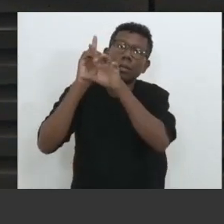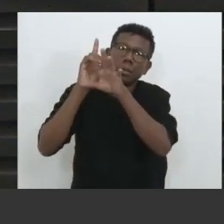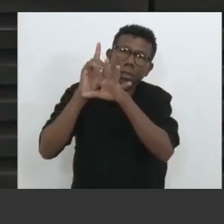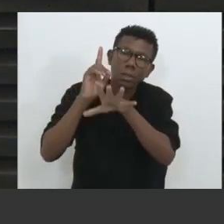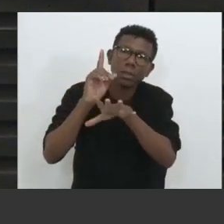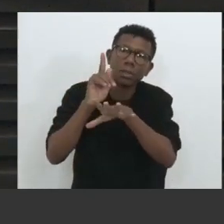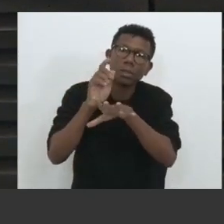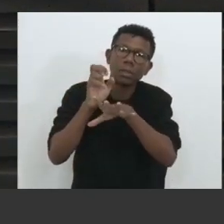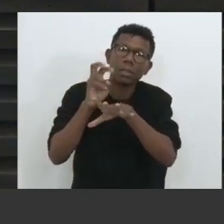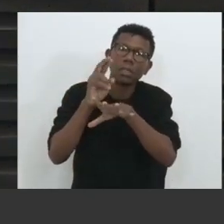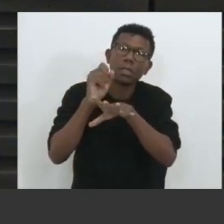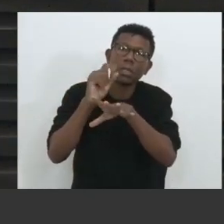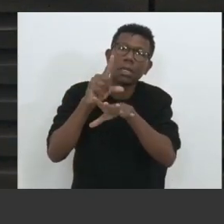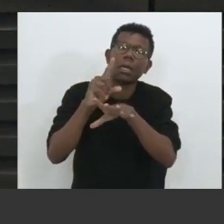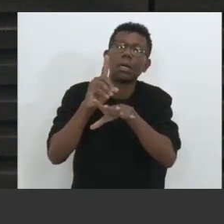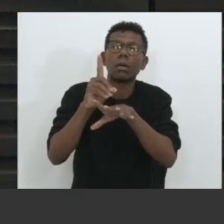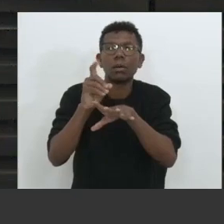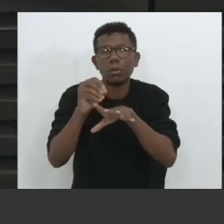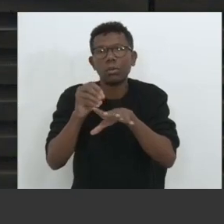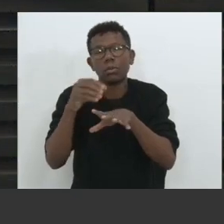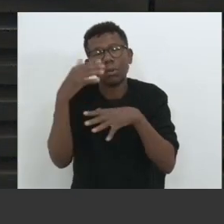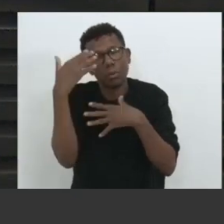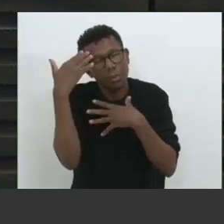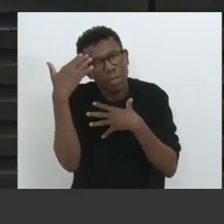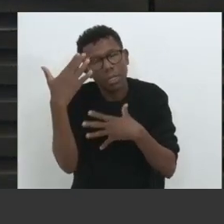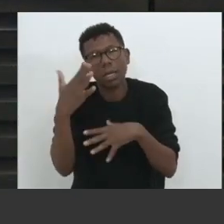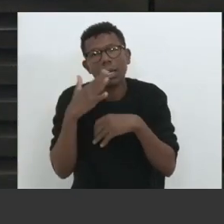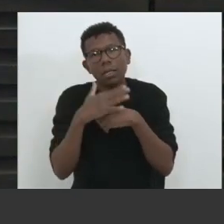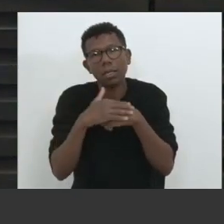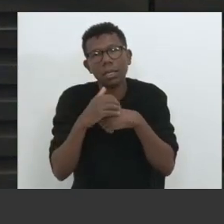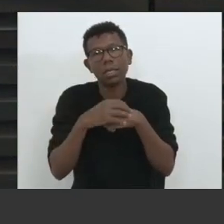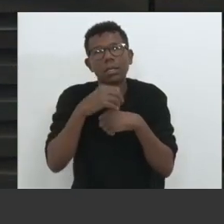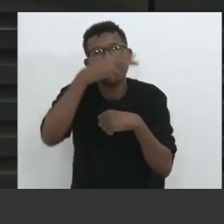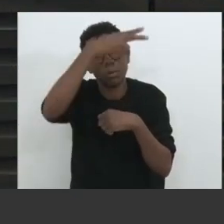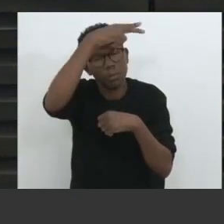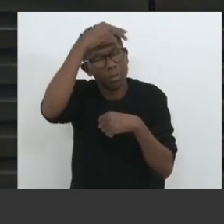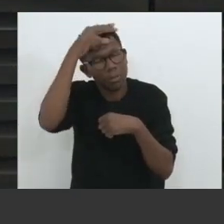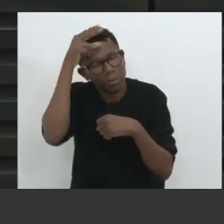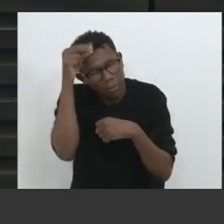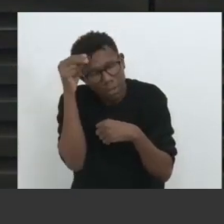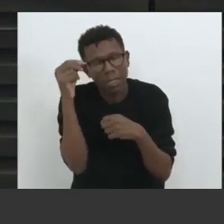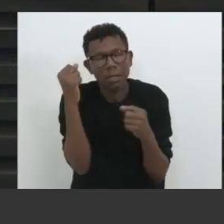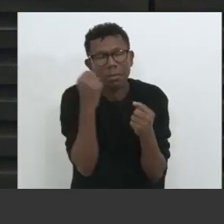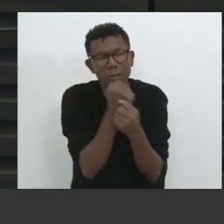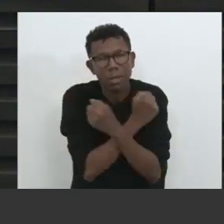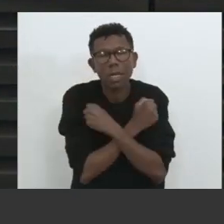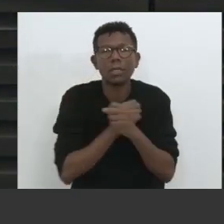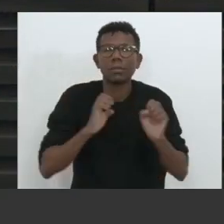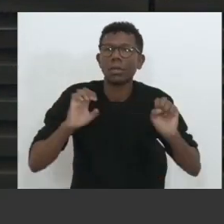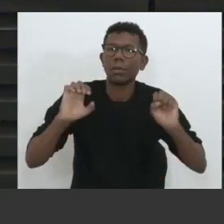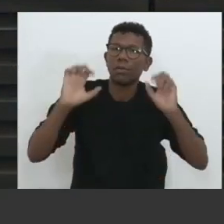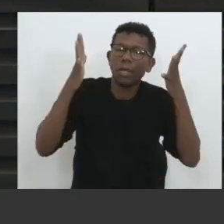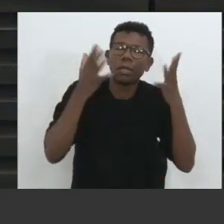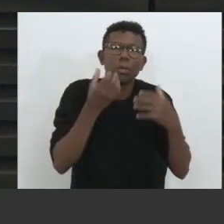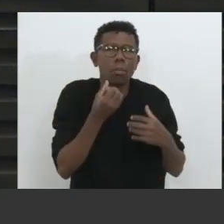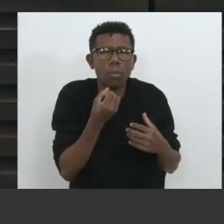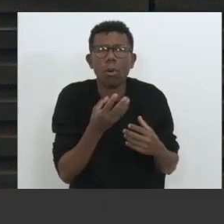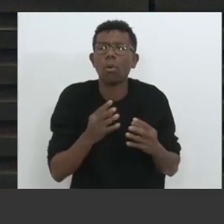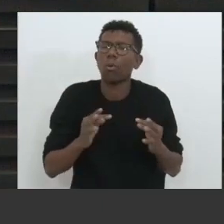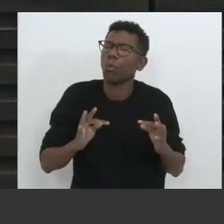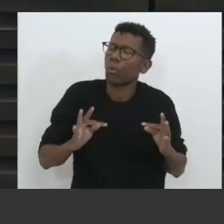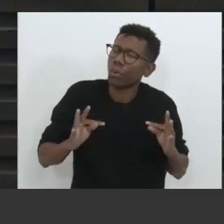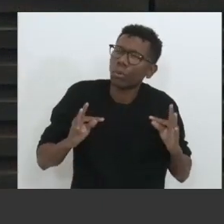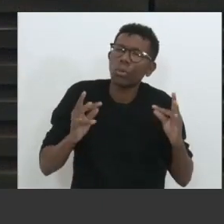pelo carinho pela consideração trago um abraço também do prefeito É uma honra para nós um bom evento a todos eh e dizer